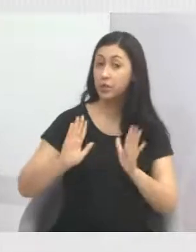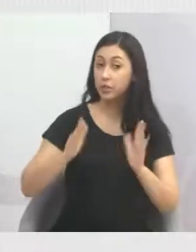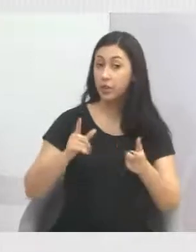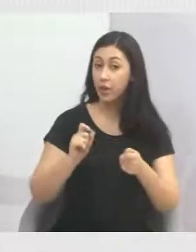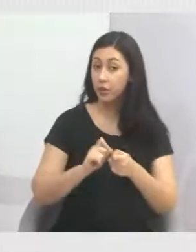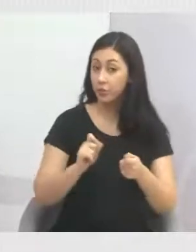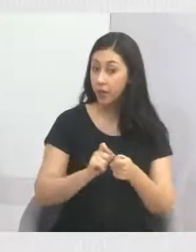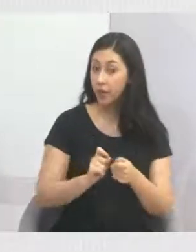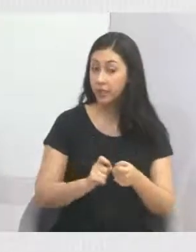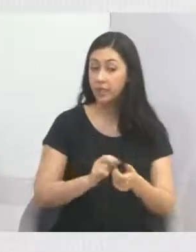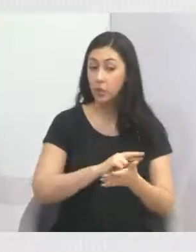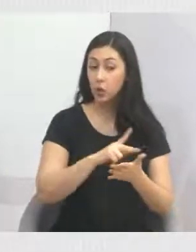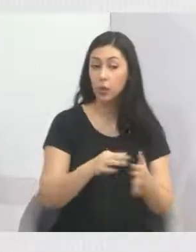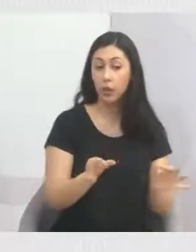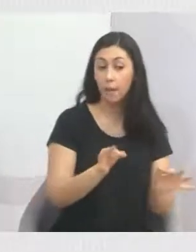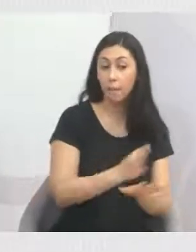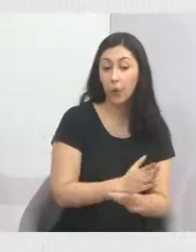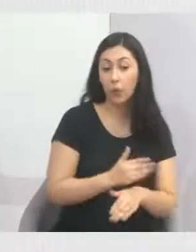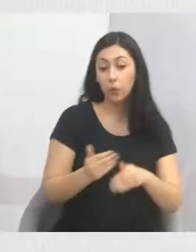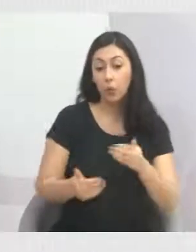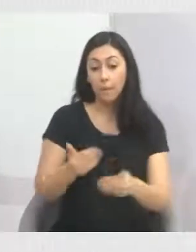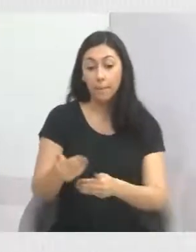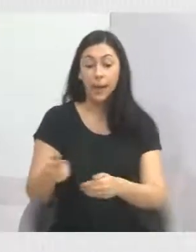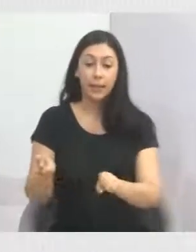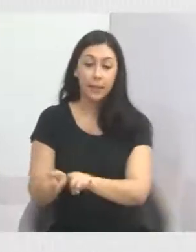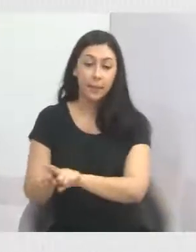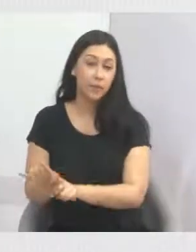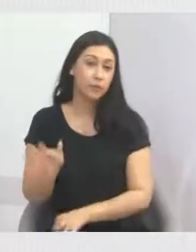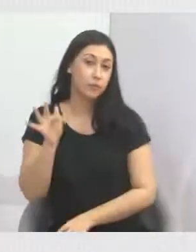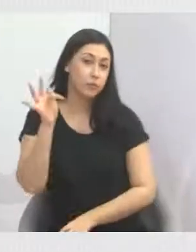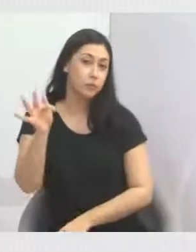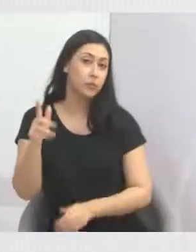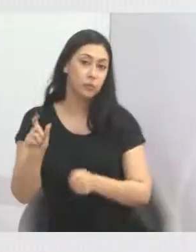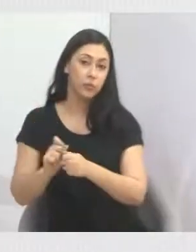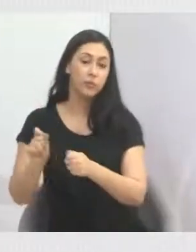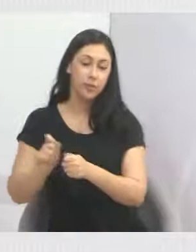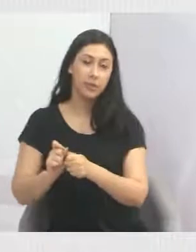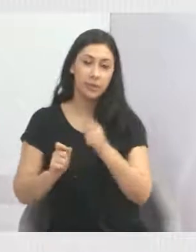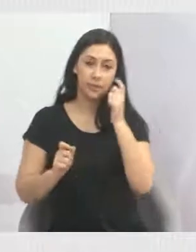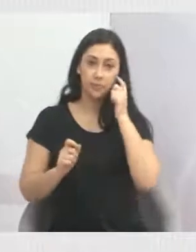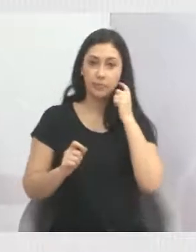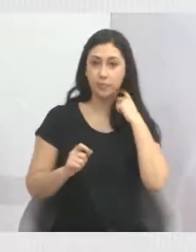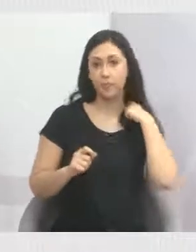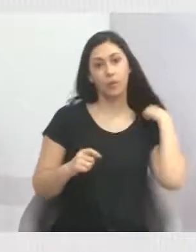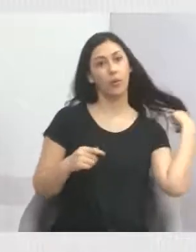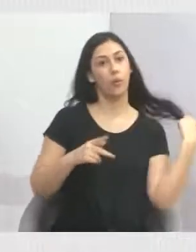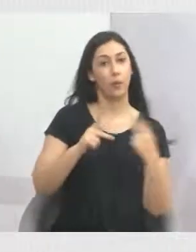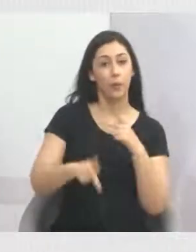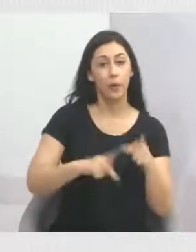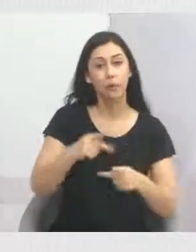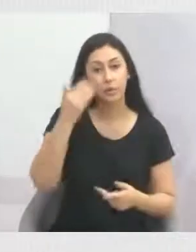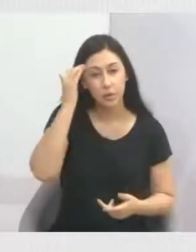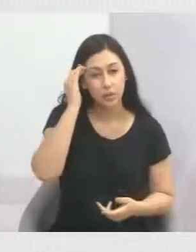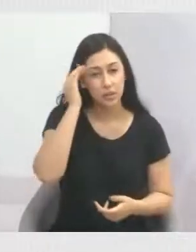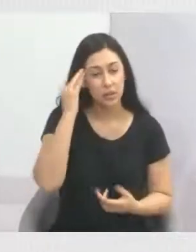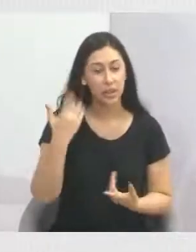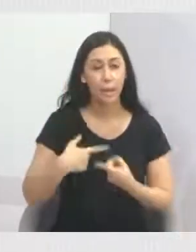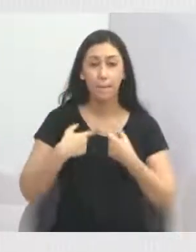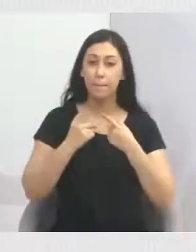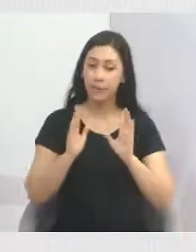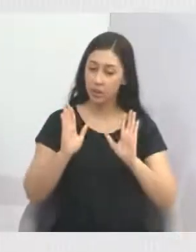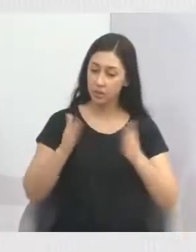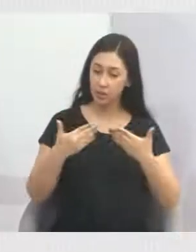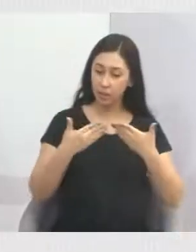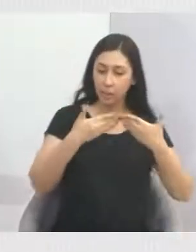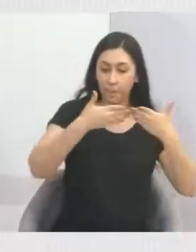foi feito e o que vão fazer para o esporte da cidade de Jacareí, para ter mais informação ao público. Mas as quadras já estão sendo abertas, a